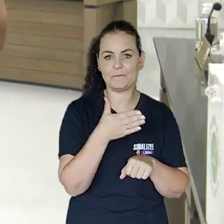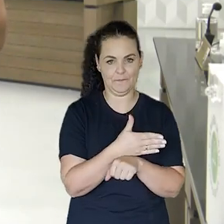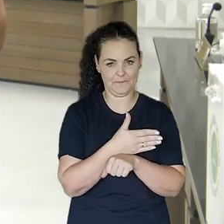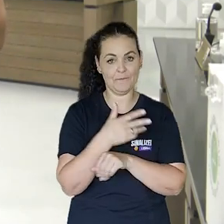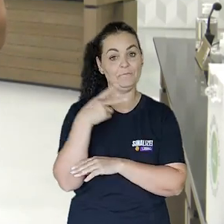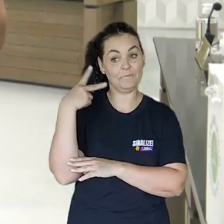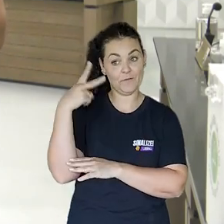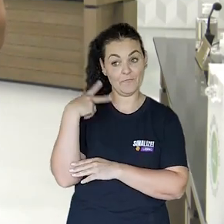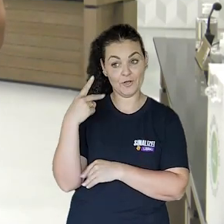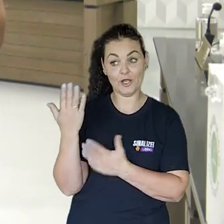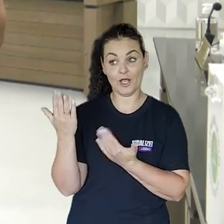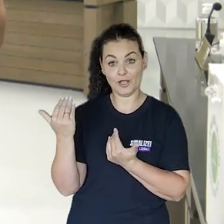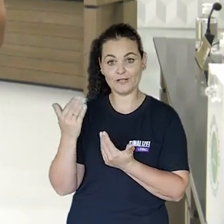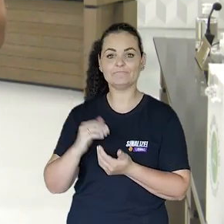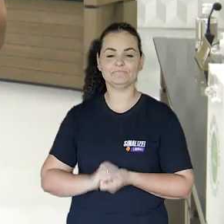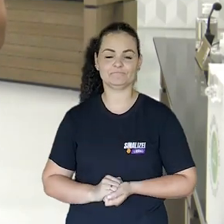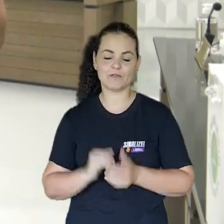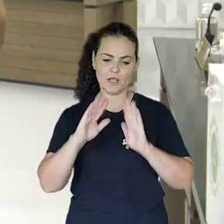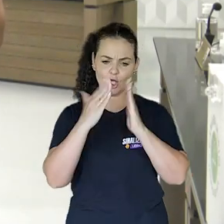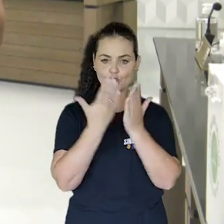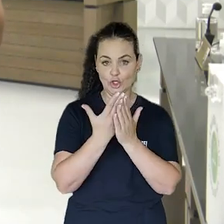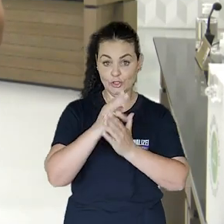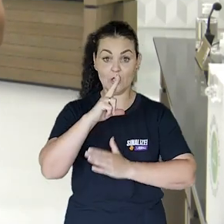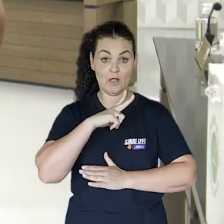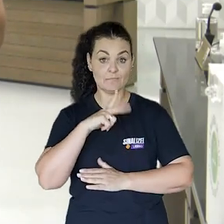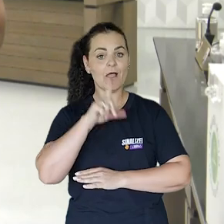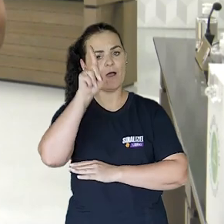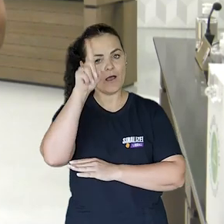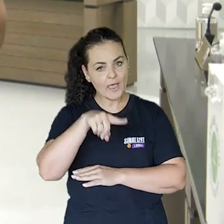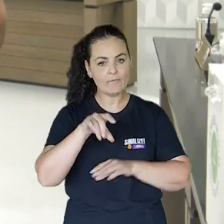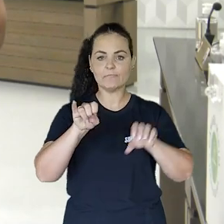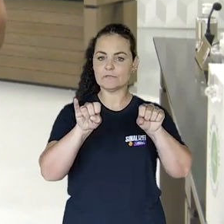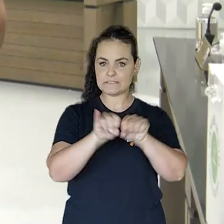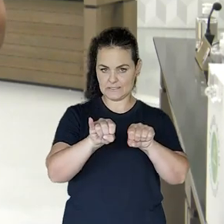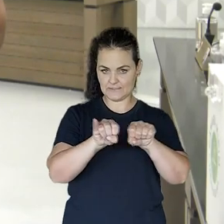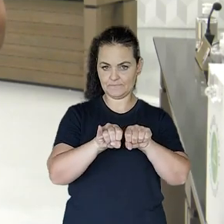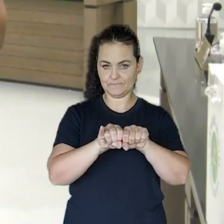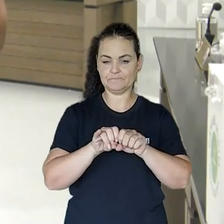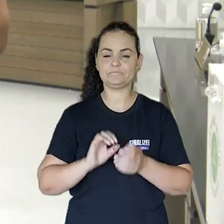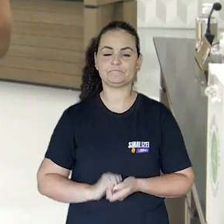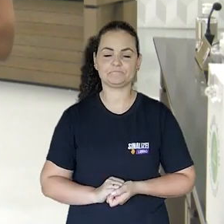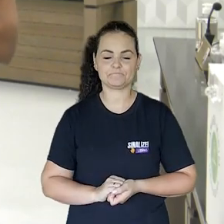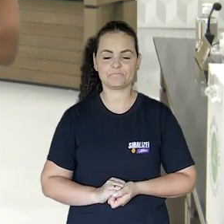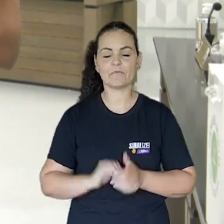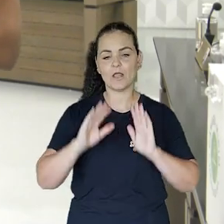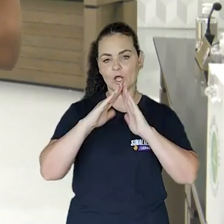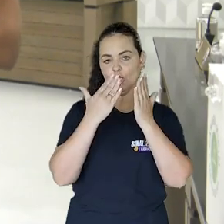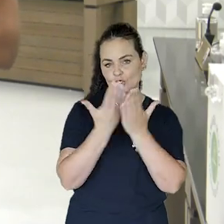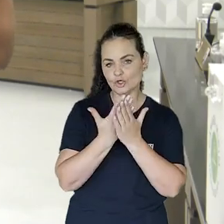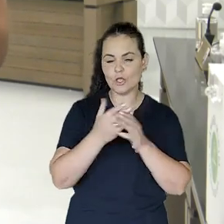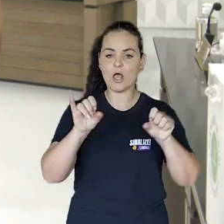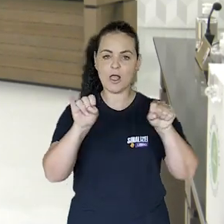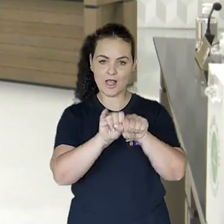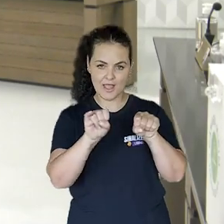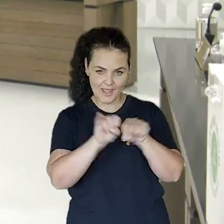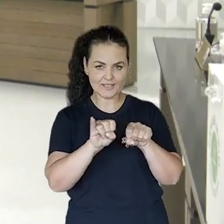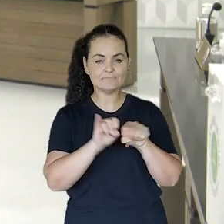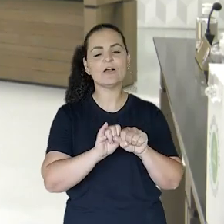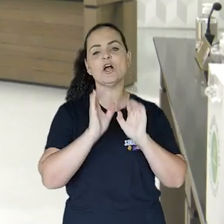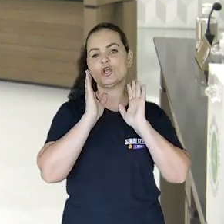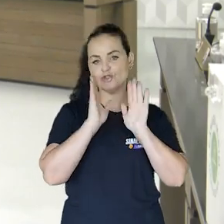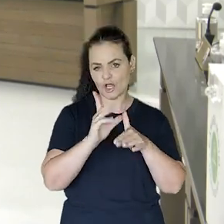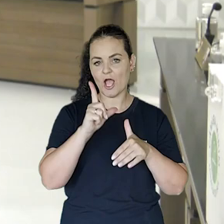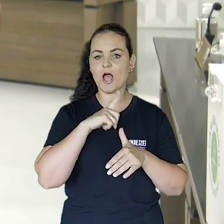a escola da rede privada selecionada é a escola do SESI, é a escola S. Então, ela já tem a sua